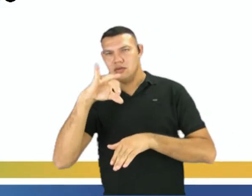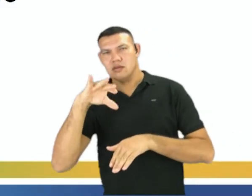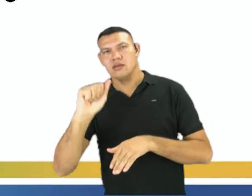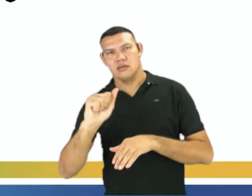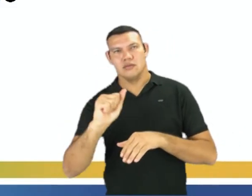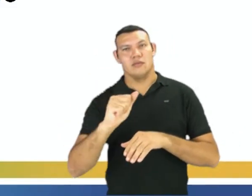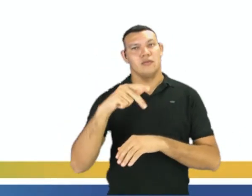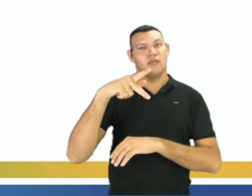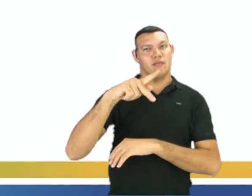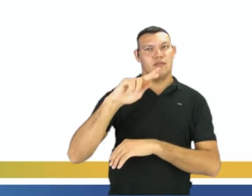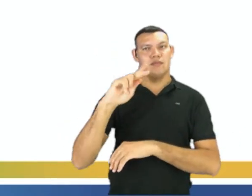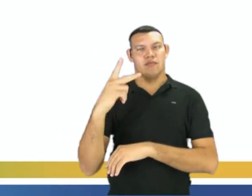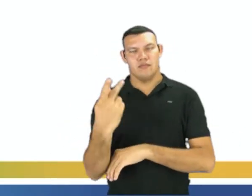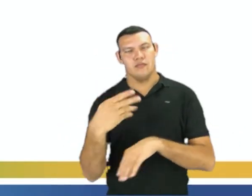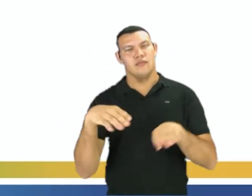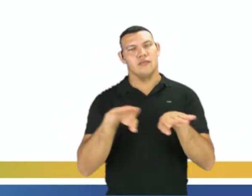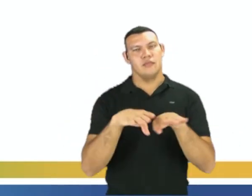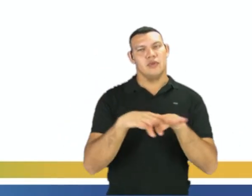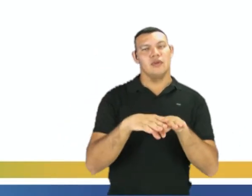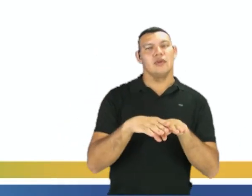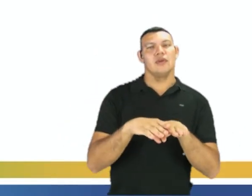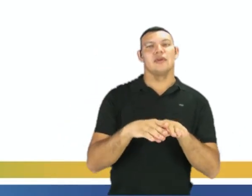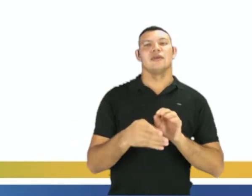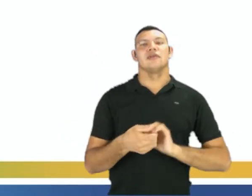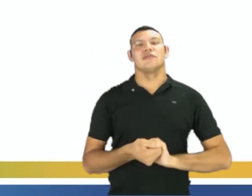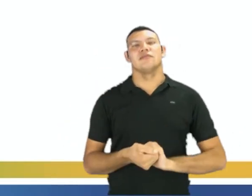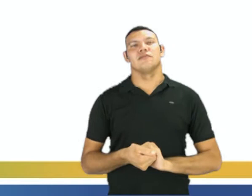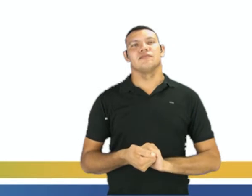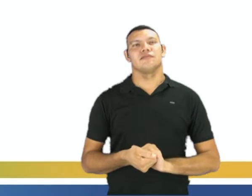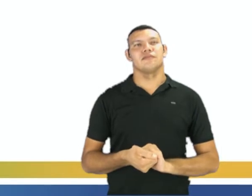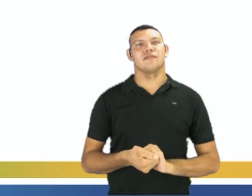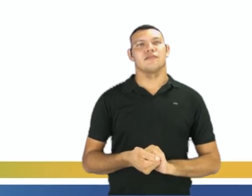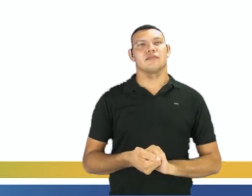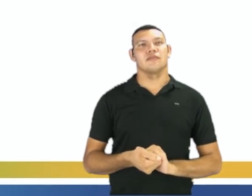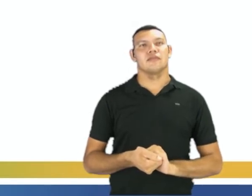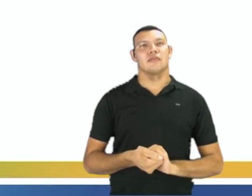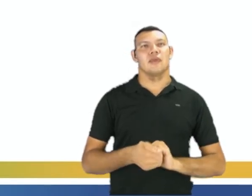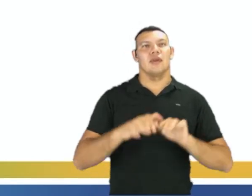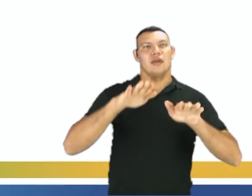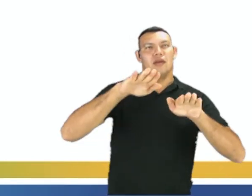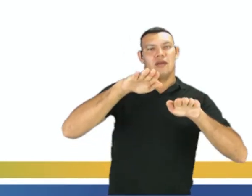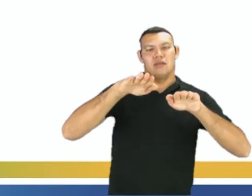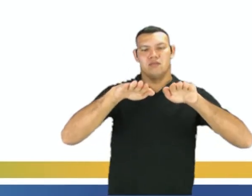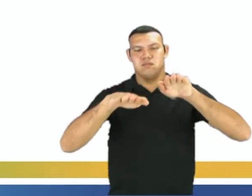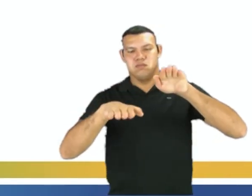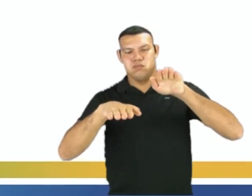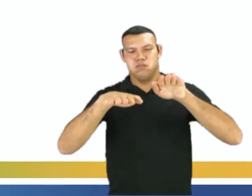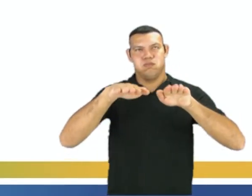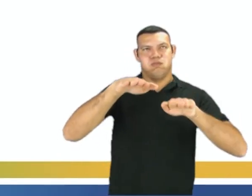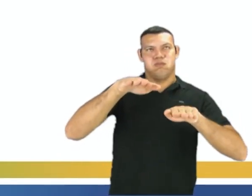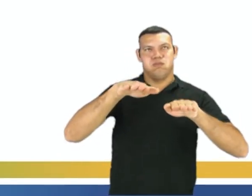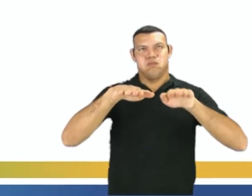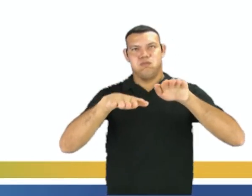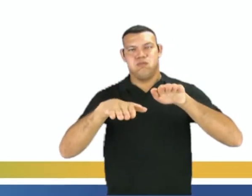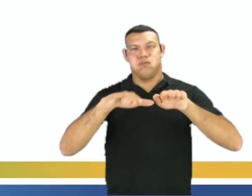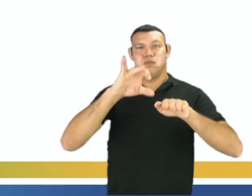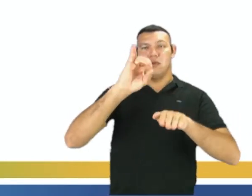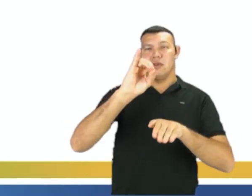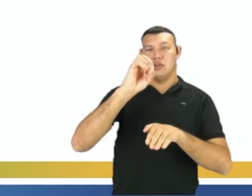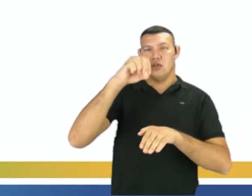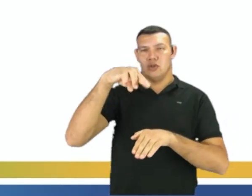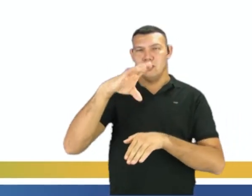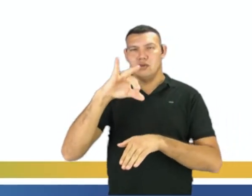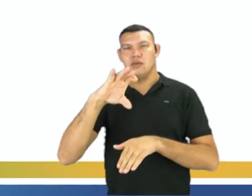água, ok? Então, o que é o equilíbrio iônico? Equilíbrio iônico é todo o equilíbrio químico que